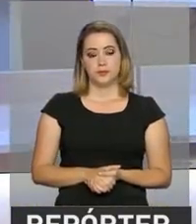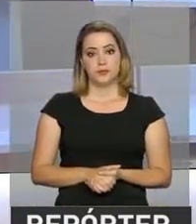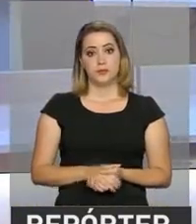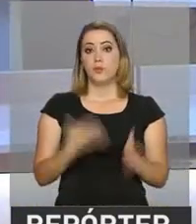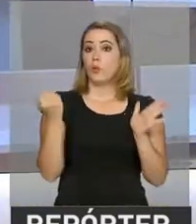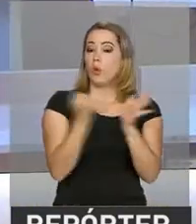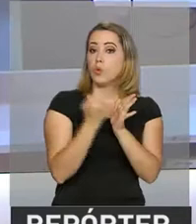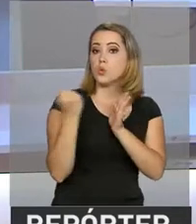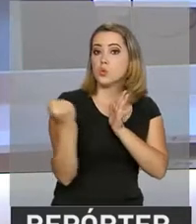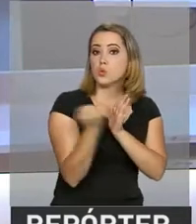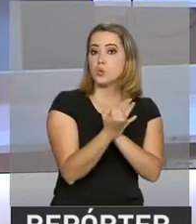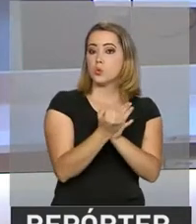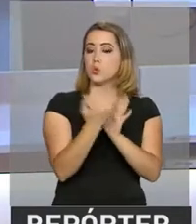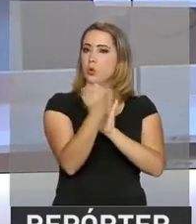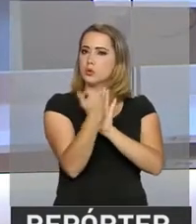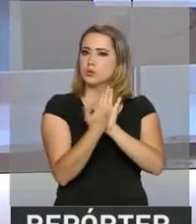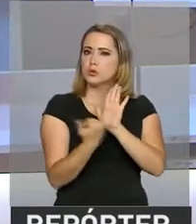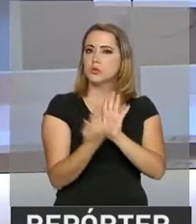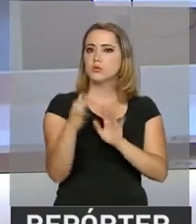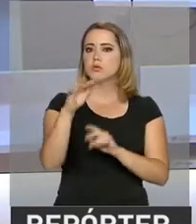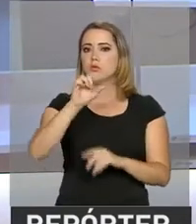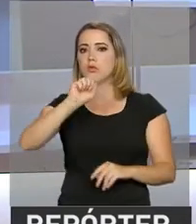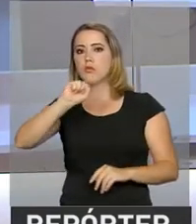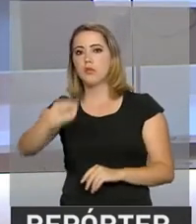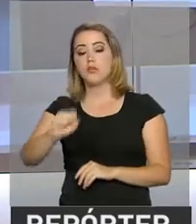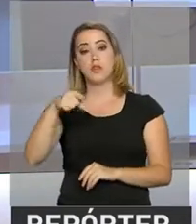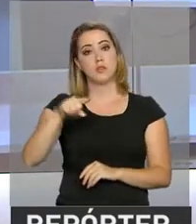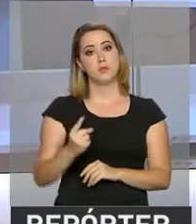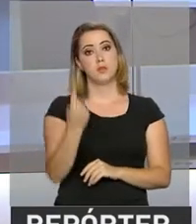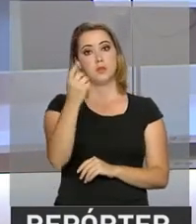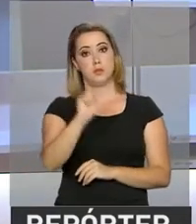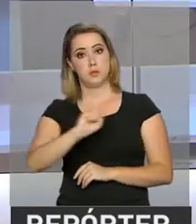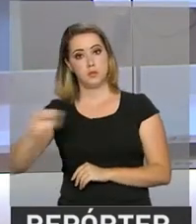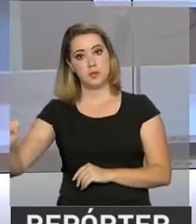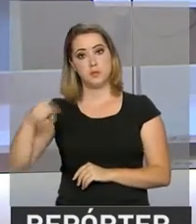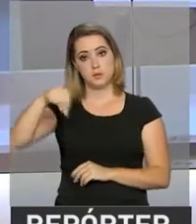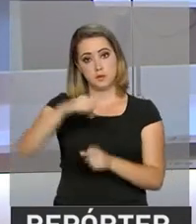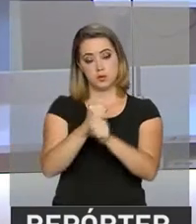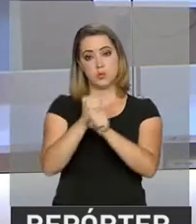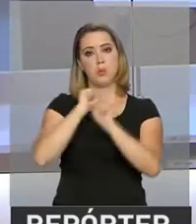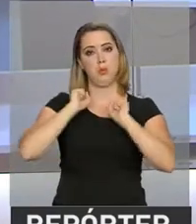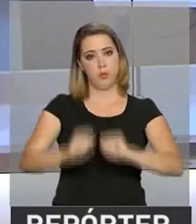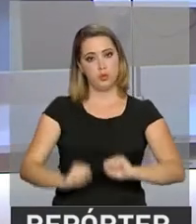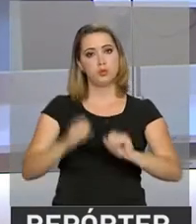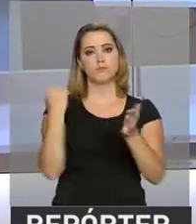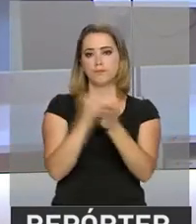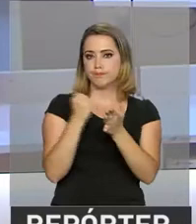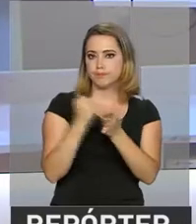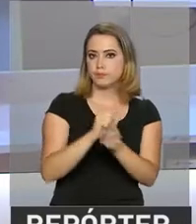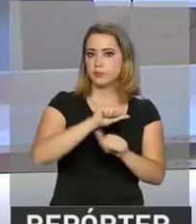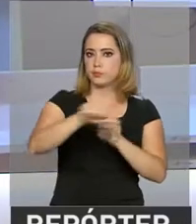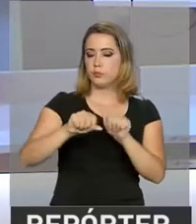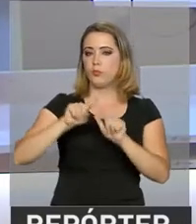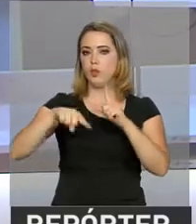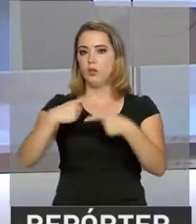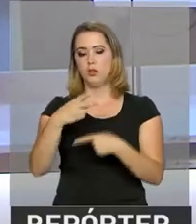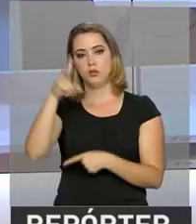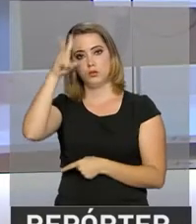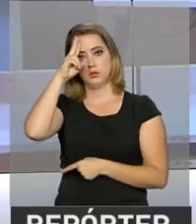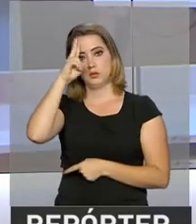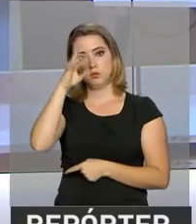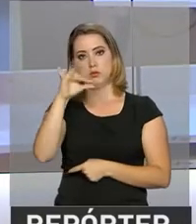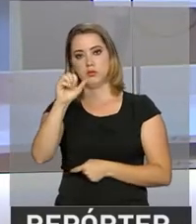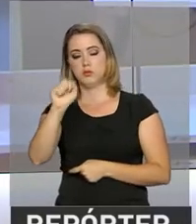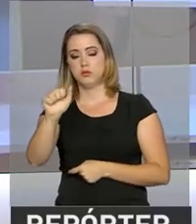Os contratos do FIES para o primeiro semestre de 2017 podem ser renovados a partir da próxima segunda-feira. A repórter Thaisa